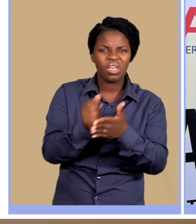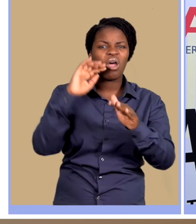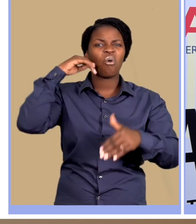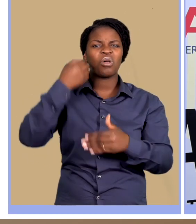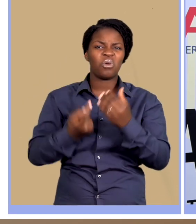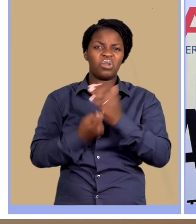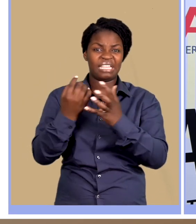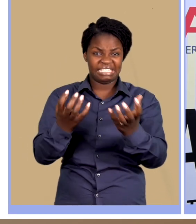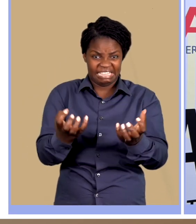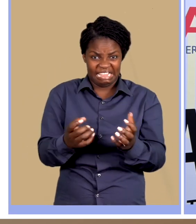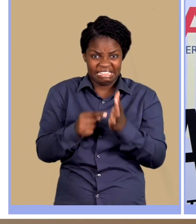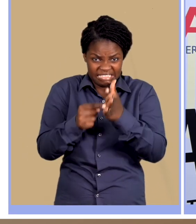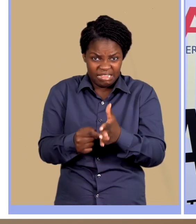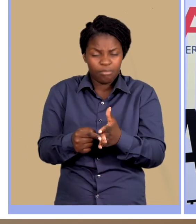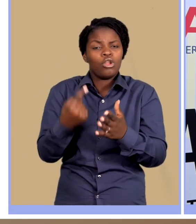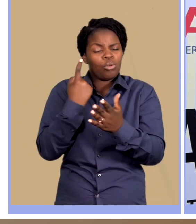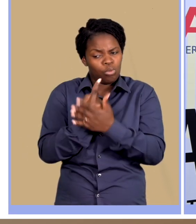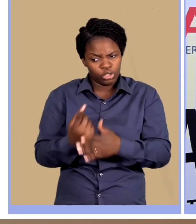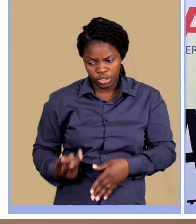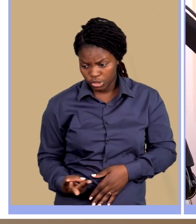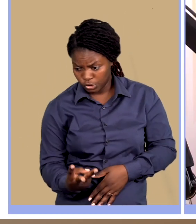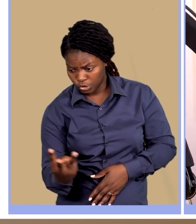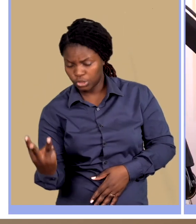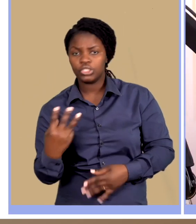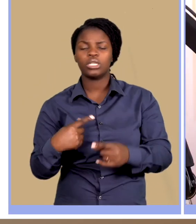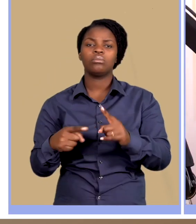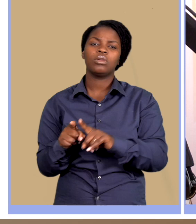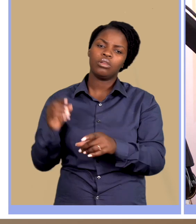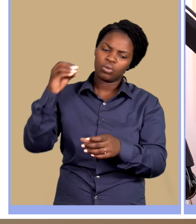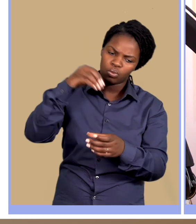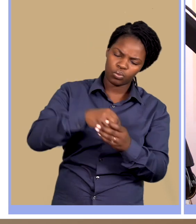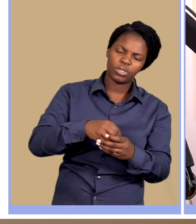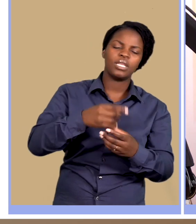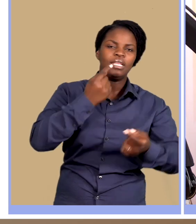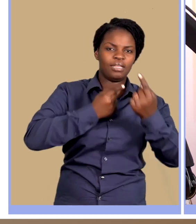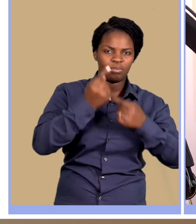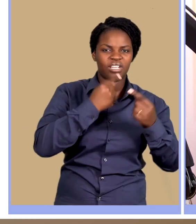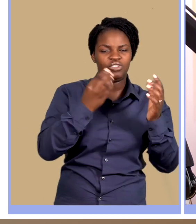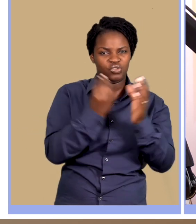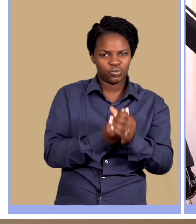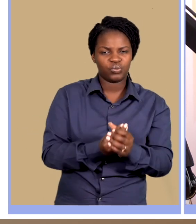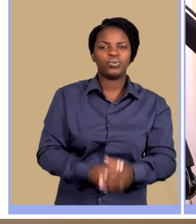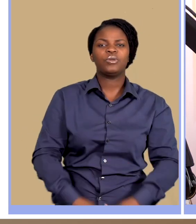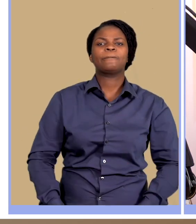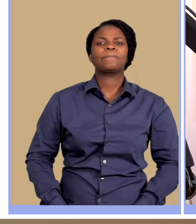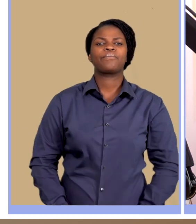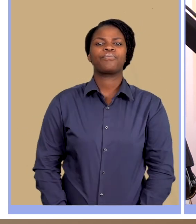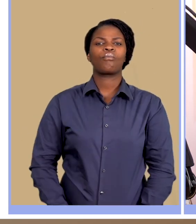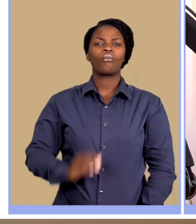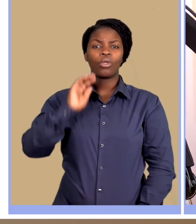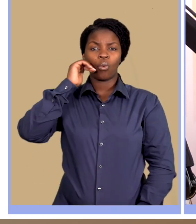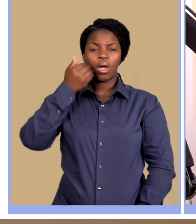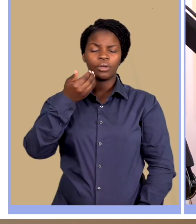um exemplo. Está-se a discutir, por exemplo, a construção de espaços seguros ao nível das